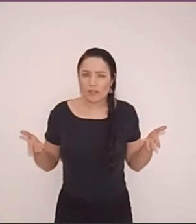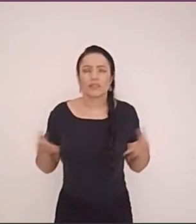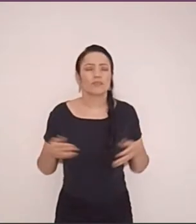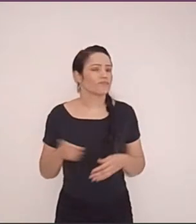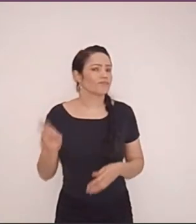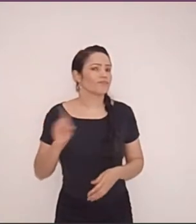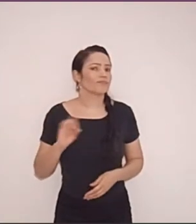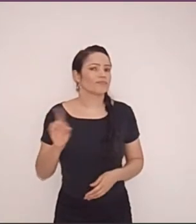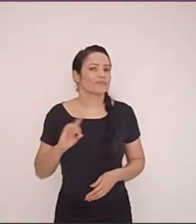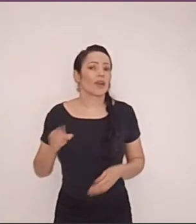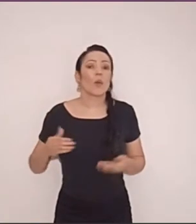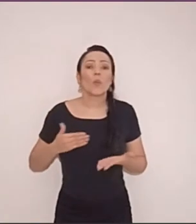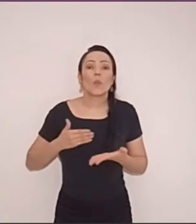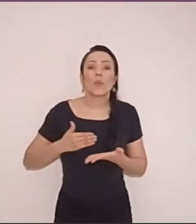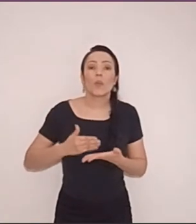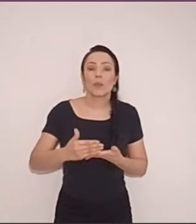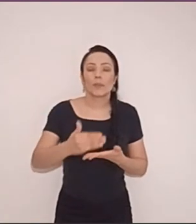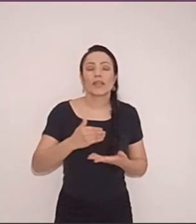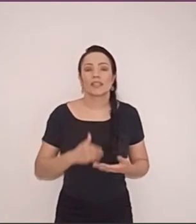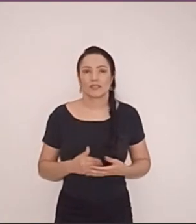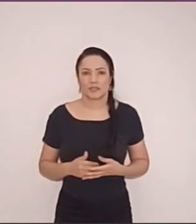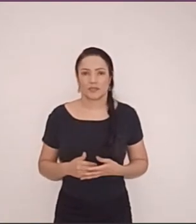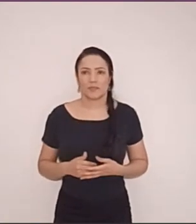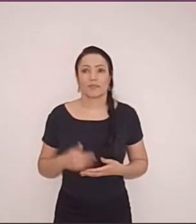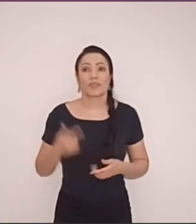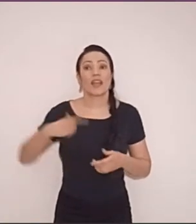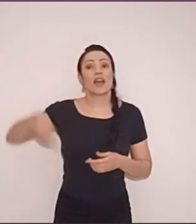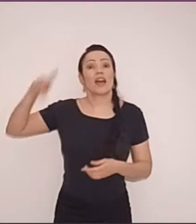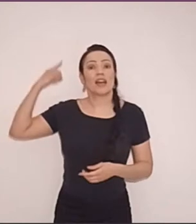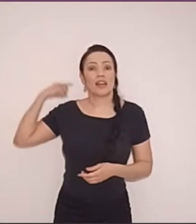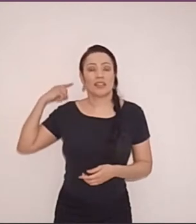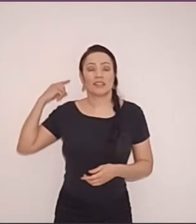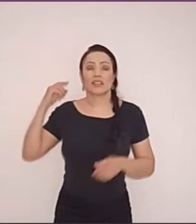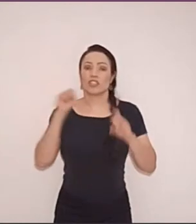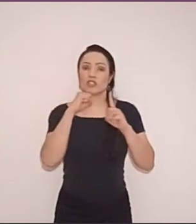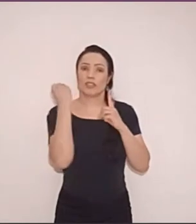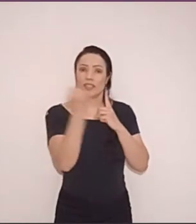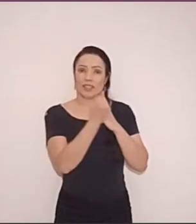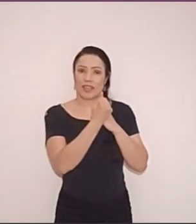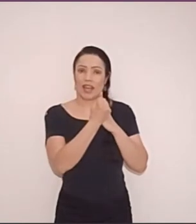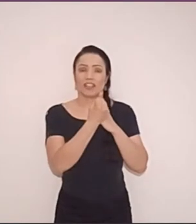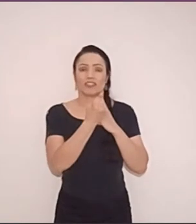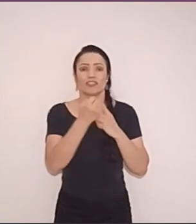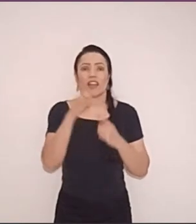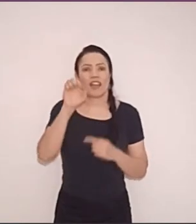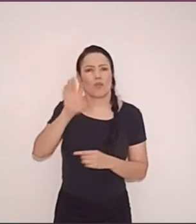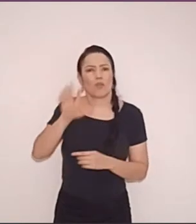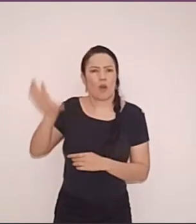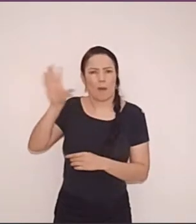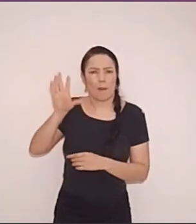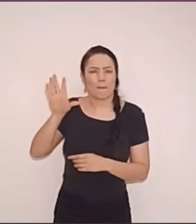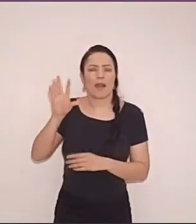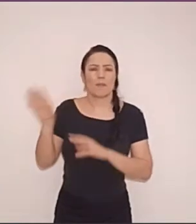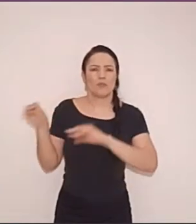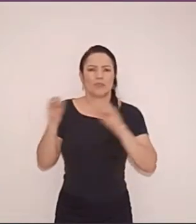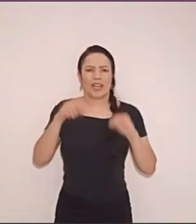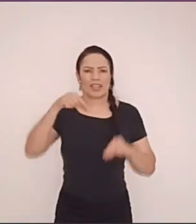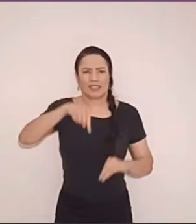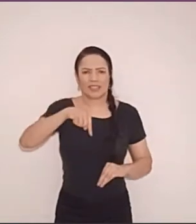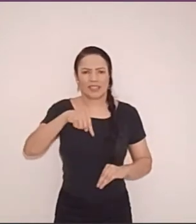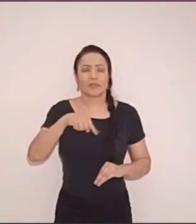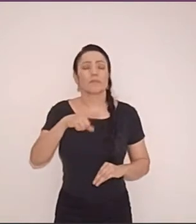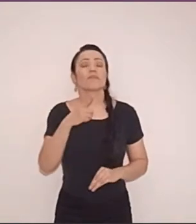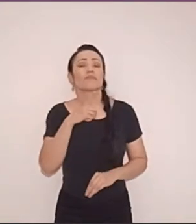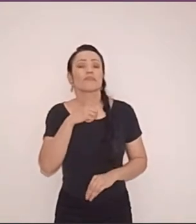tivemos um começo que foi antes da sociedade Euro Cristã realista nós tivemos um meio